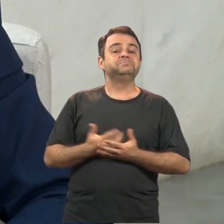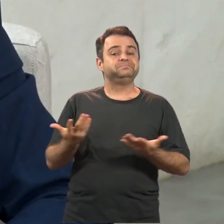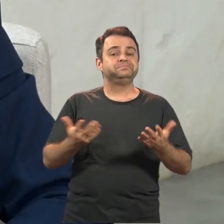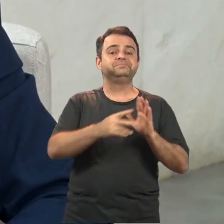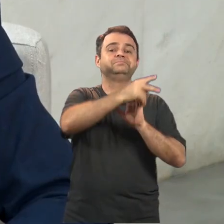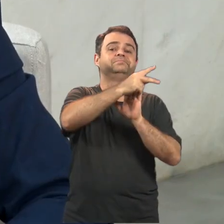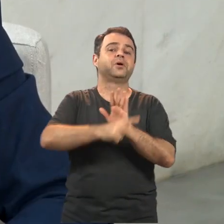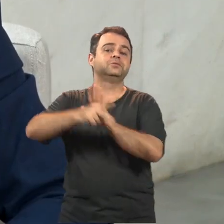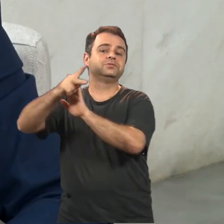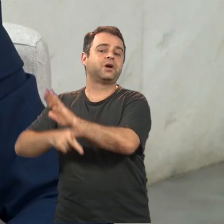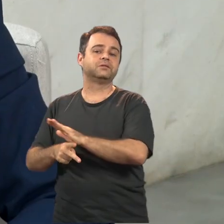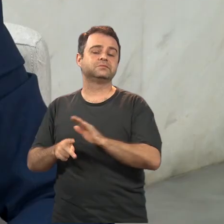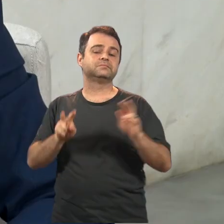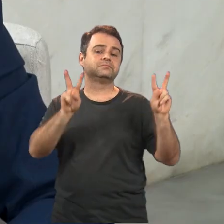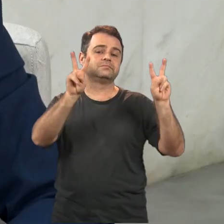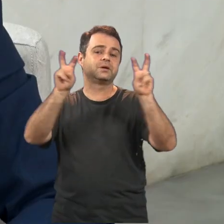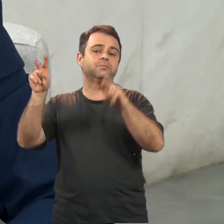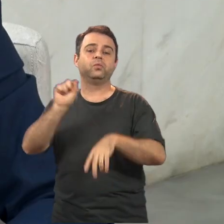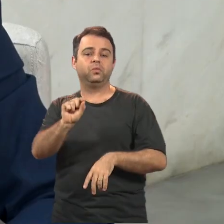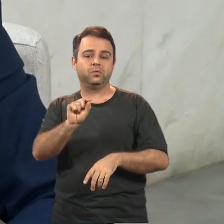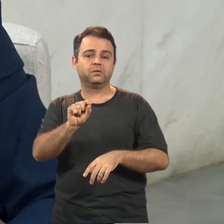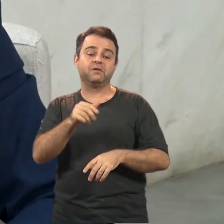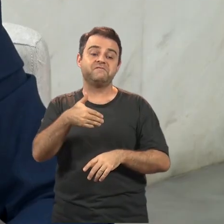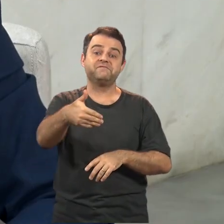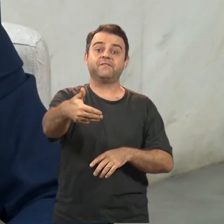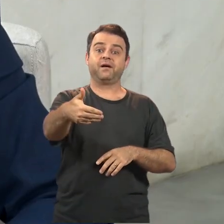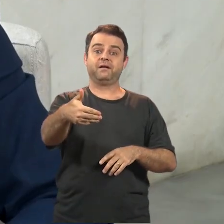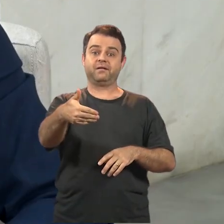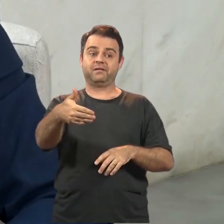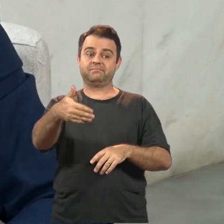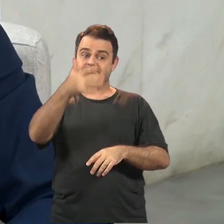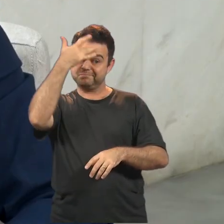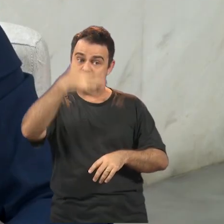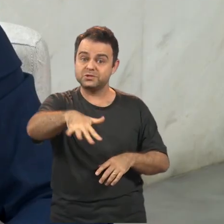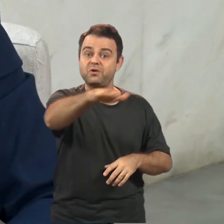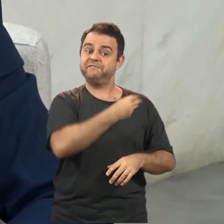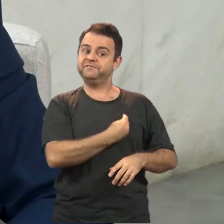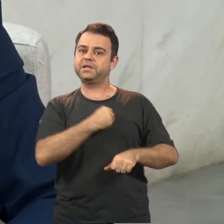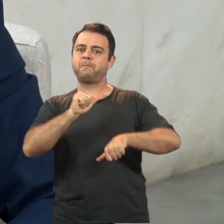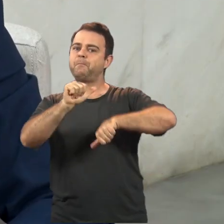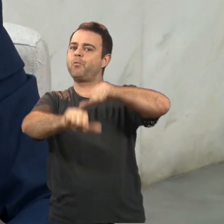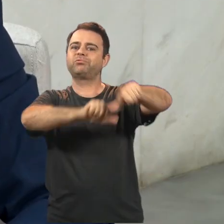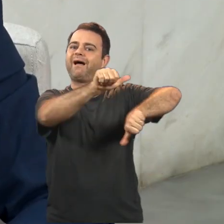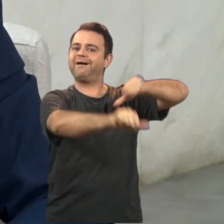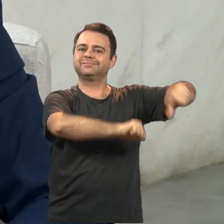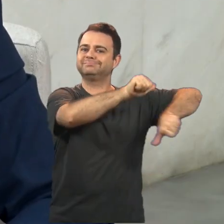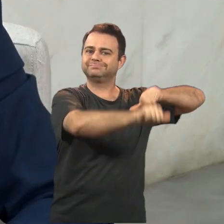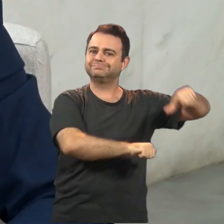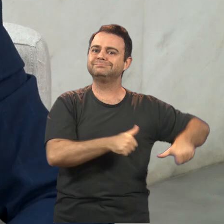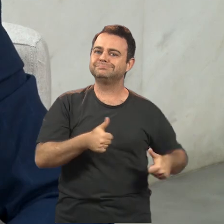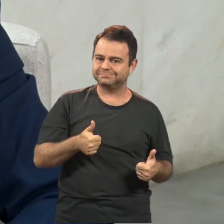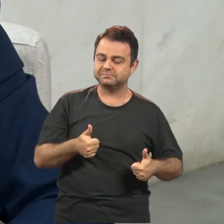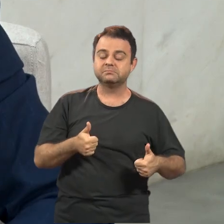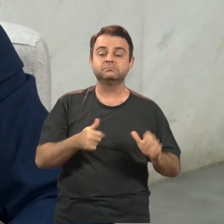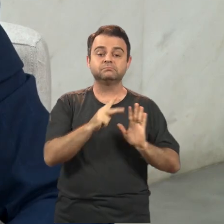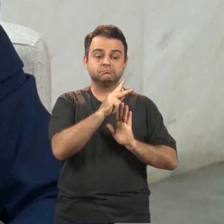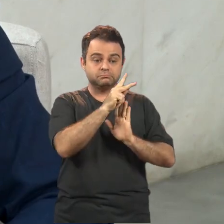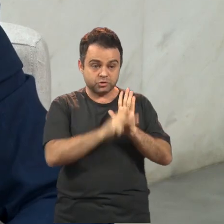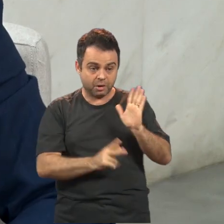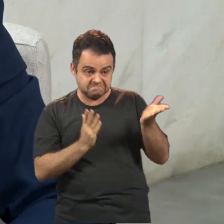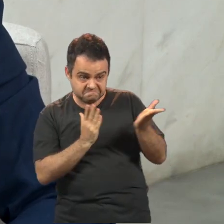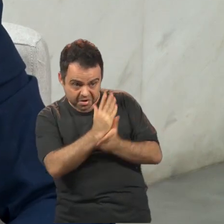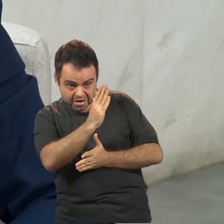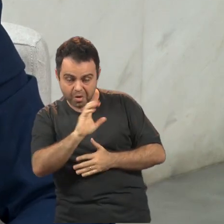da população. E cada projeto daquele, aprovado ou não, vai interferir diretamente